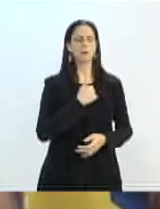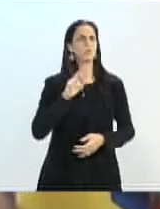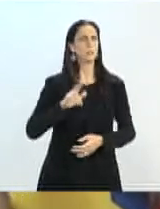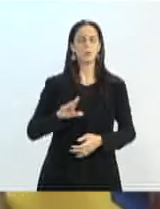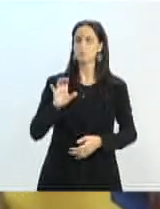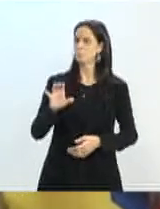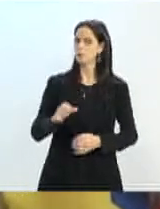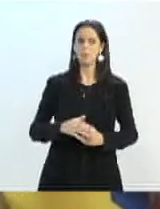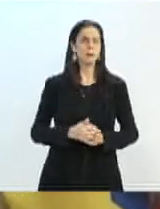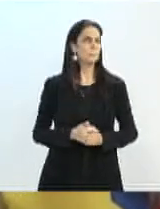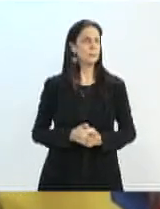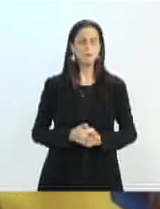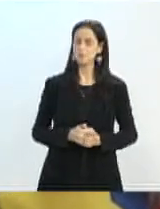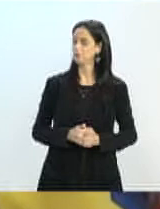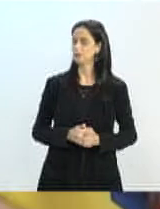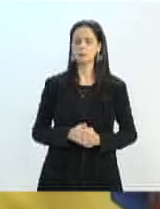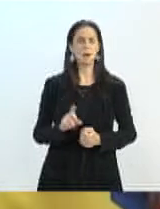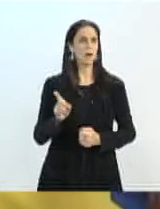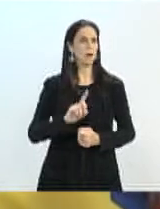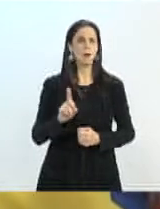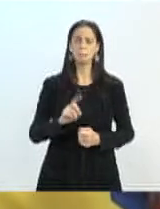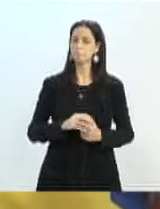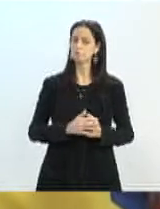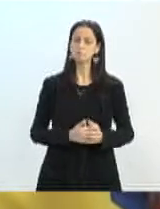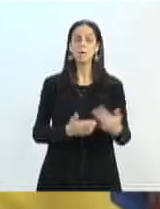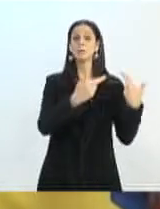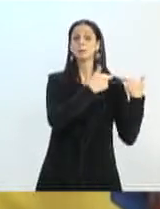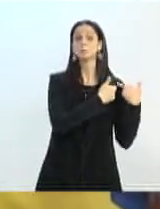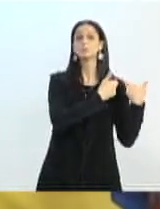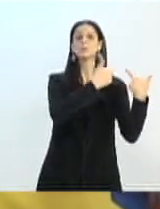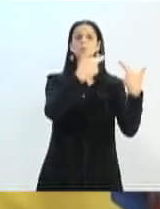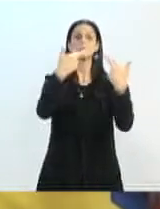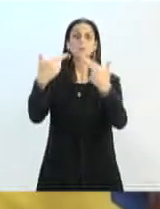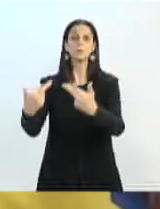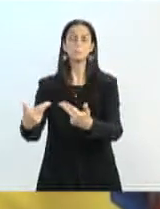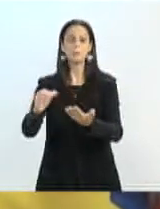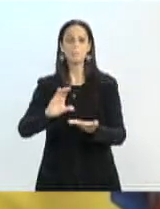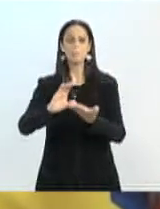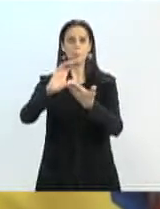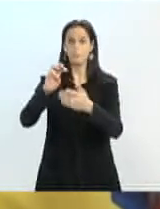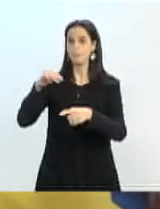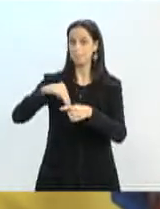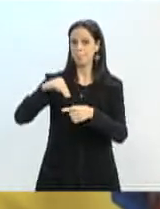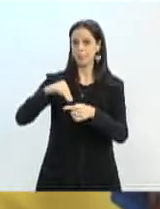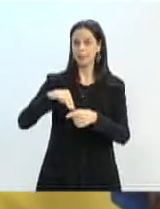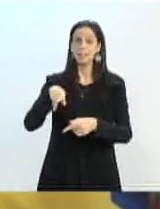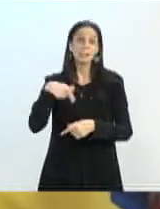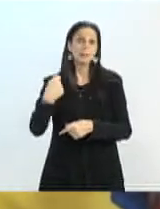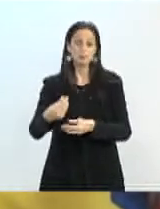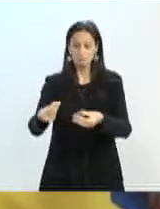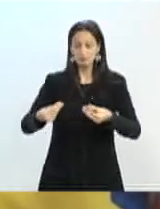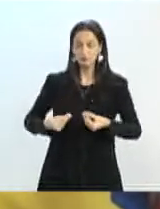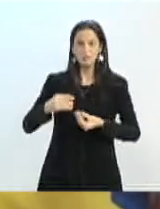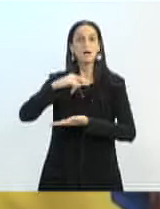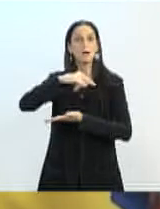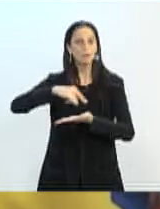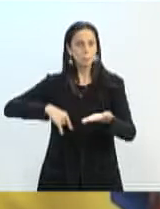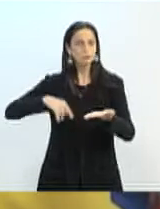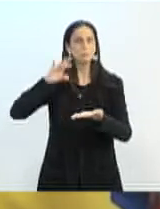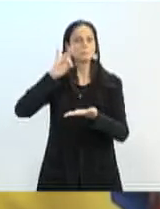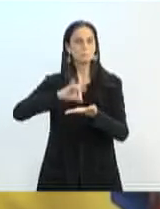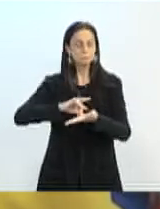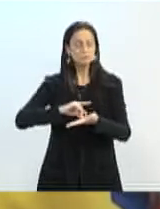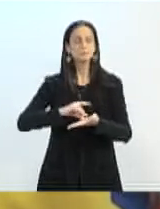esta a informação. Jogou a responsabilidade para o Conselho Municipal, que deveria mandar um documento para